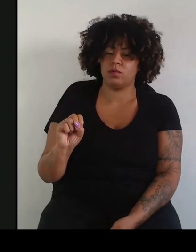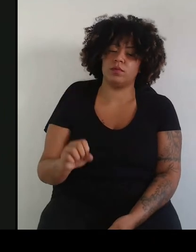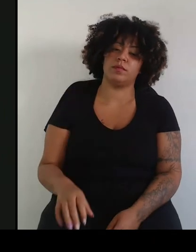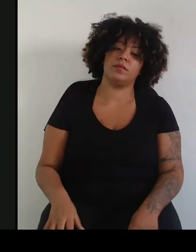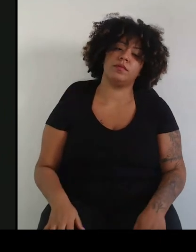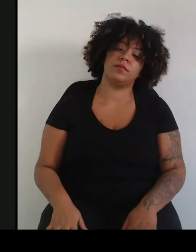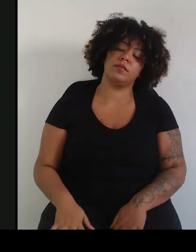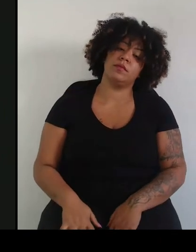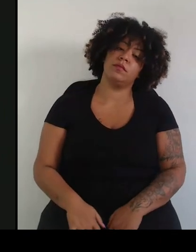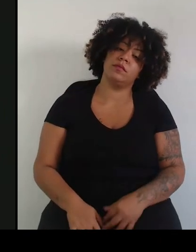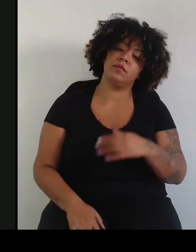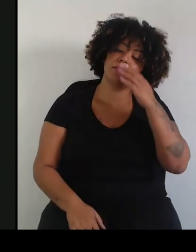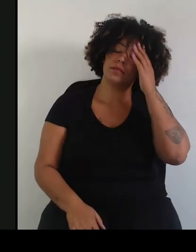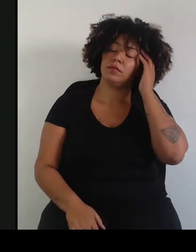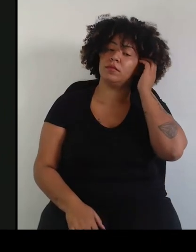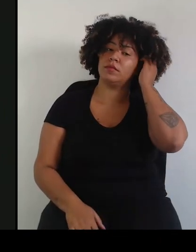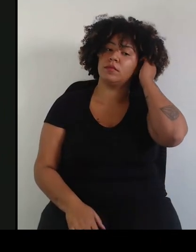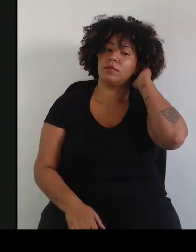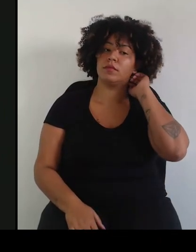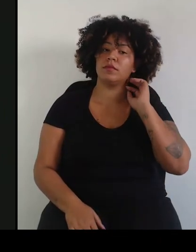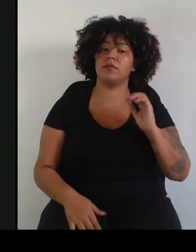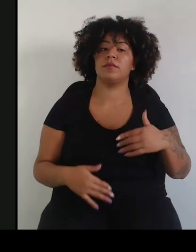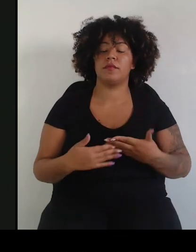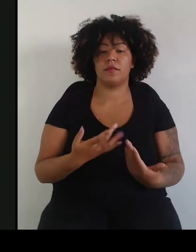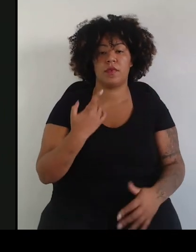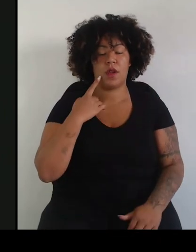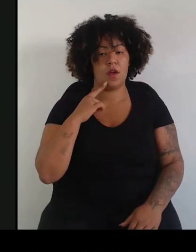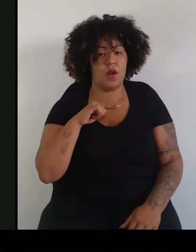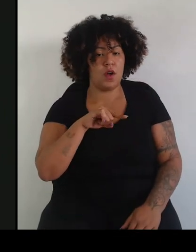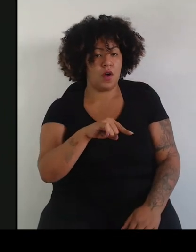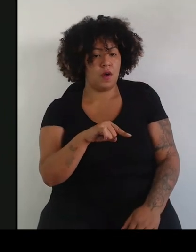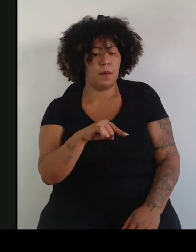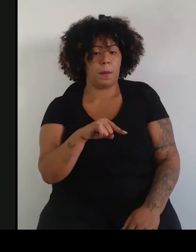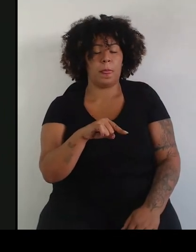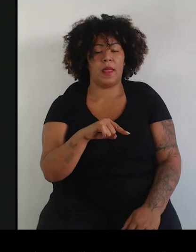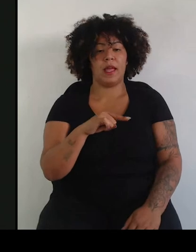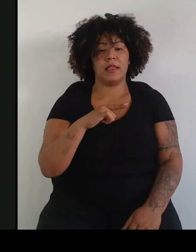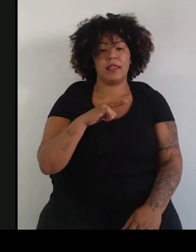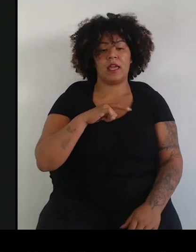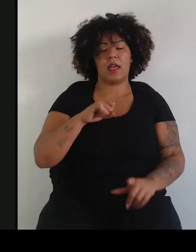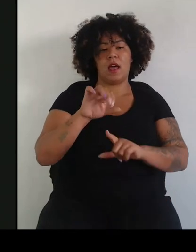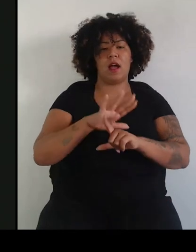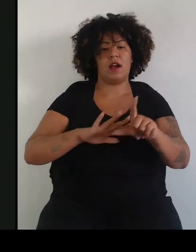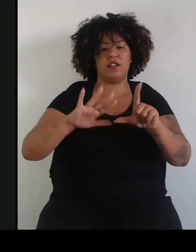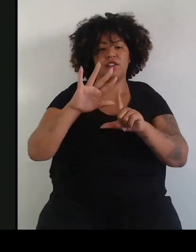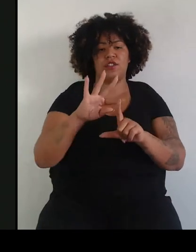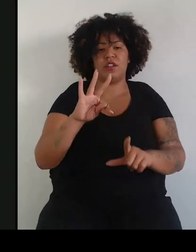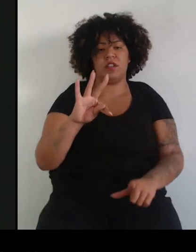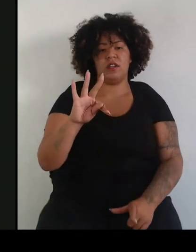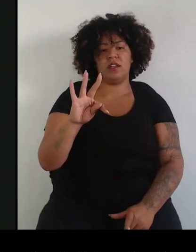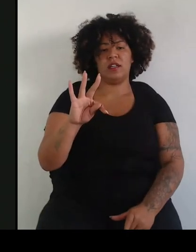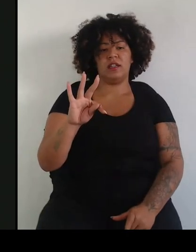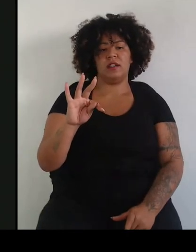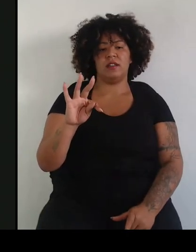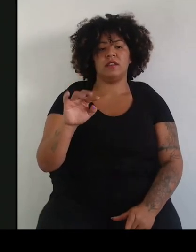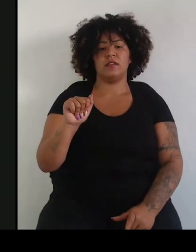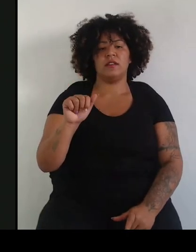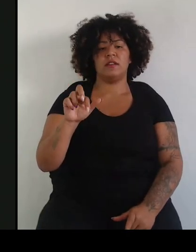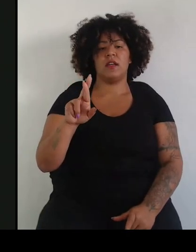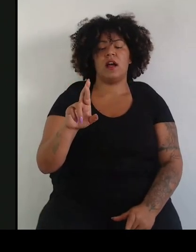Tarsila nós temos então é o homem que come na língua tupi